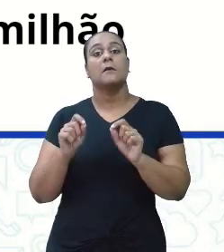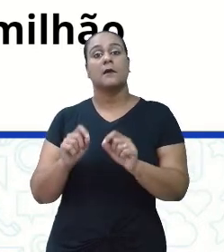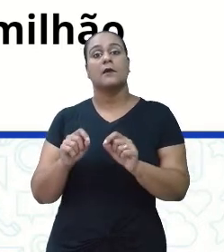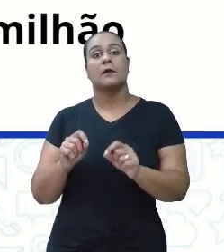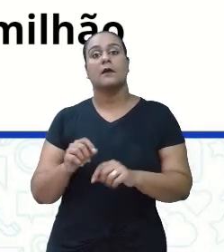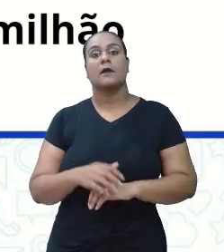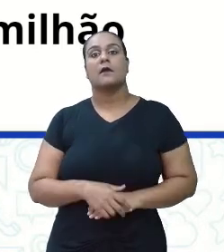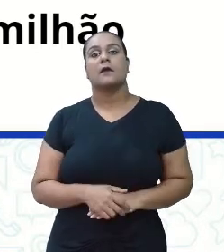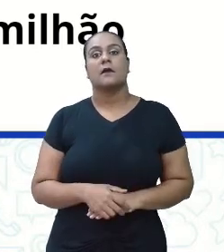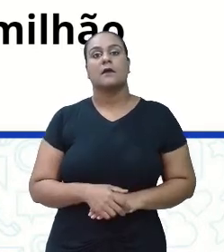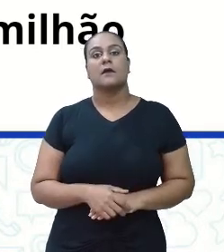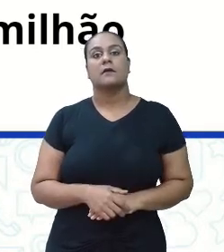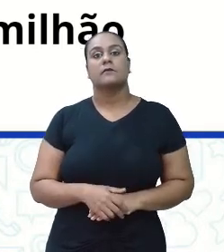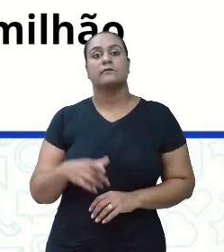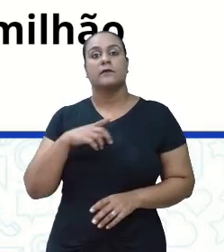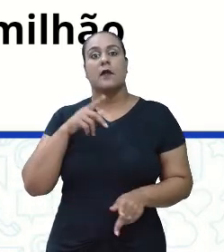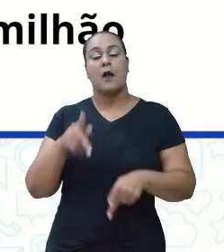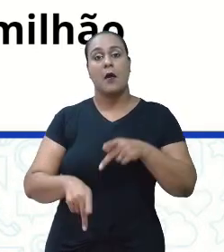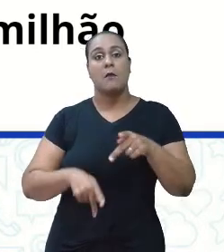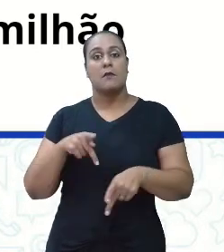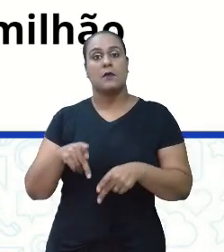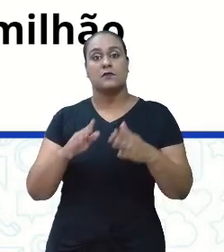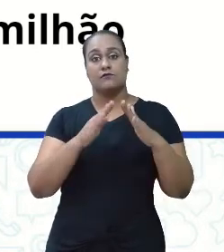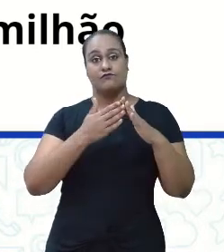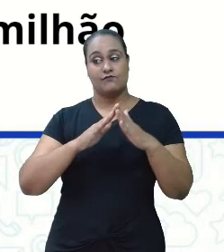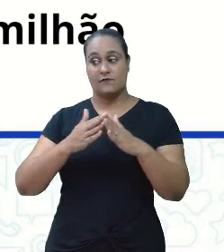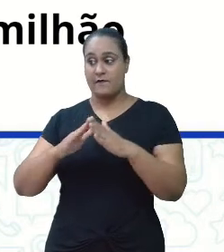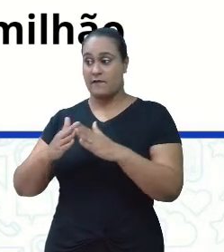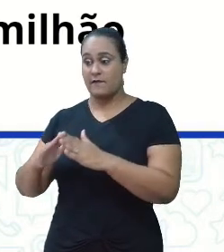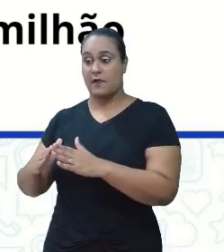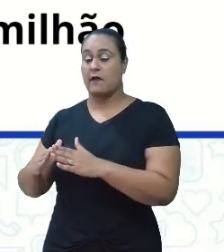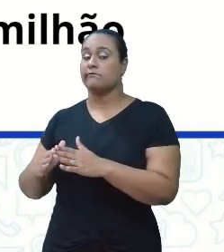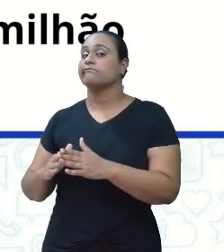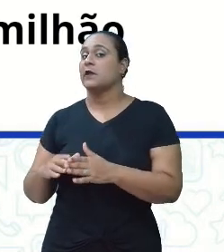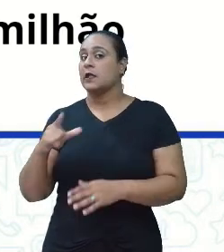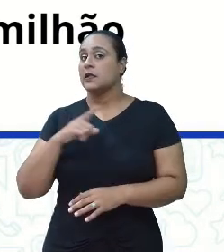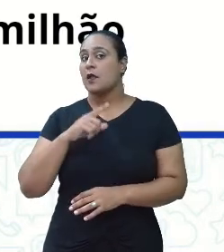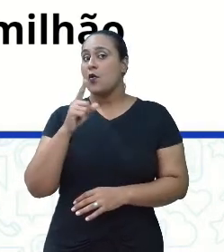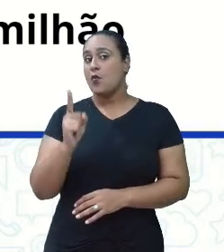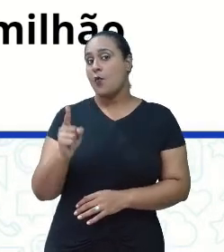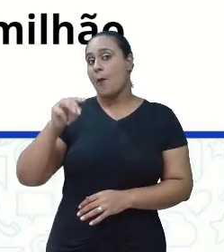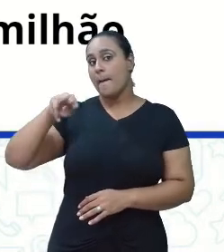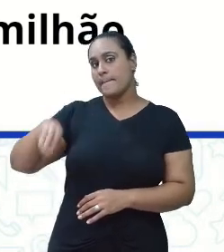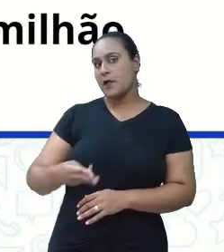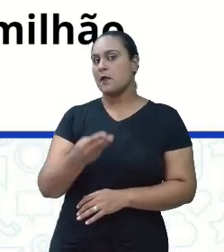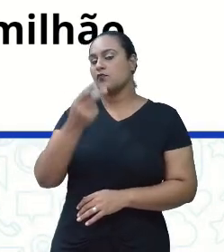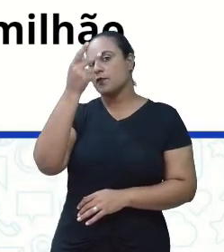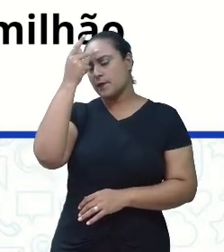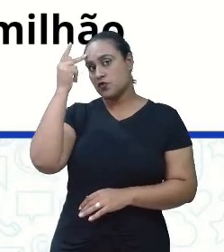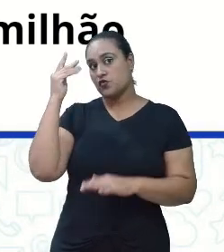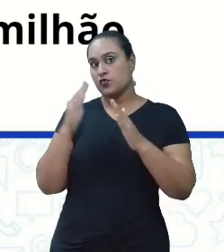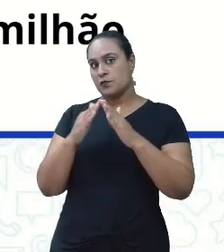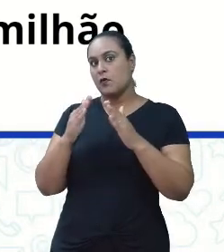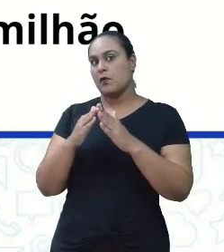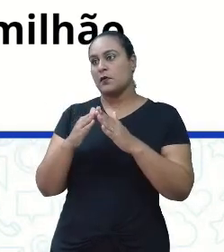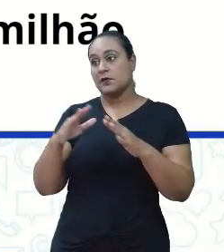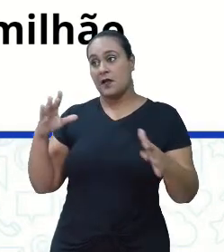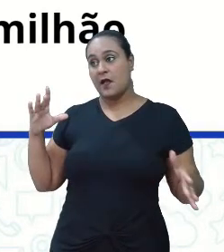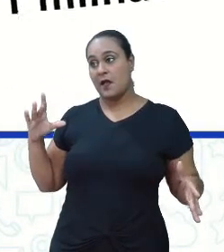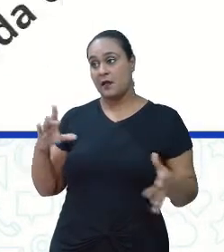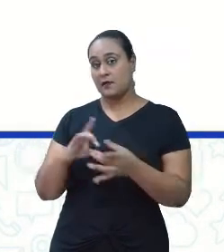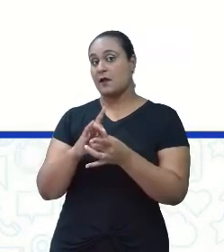ó, a população, né, favelada, né, que chega a 1 milhão de habitantes, que também está muito atrelada